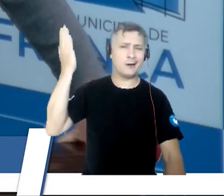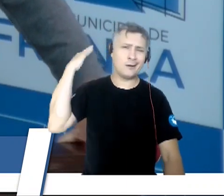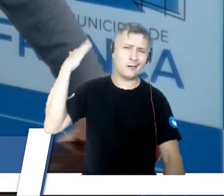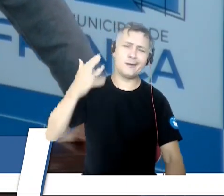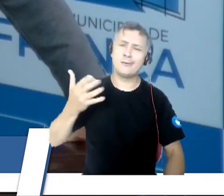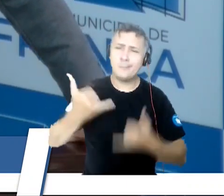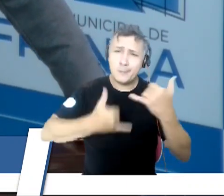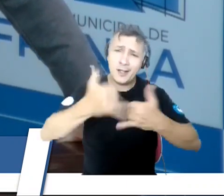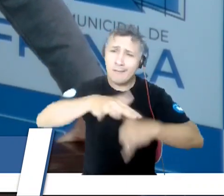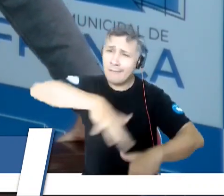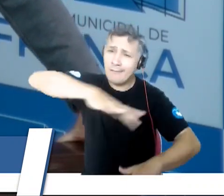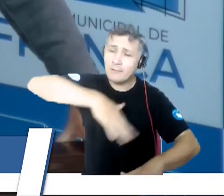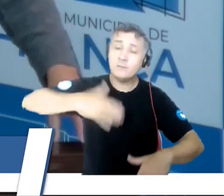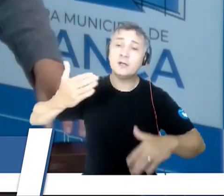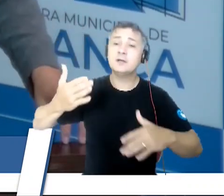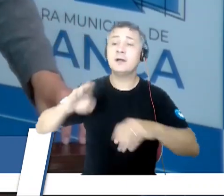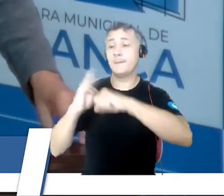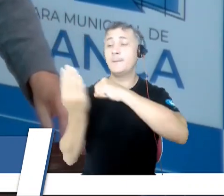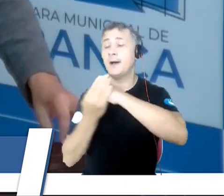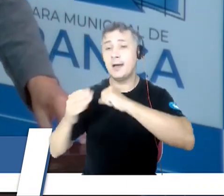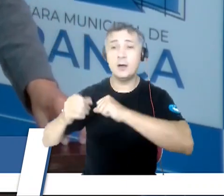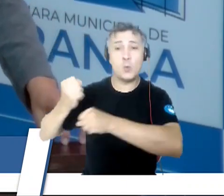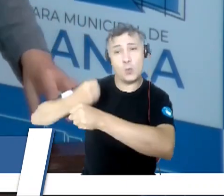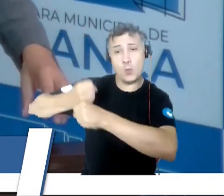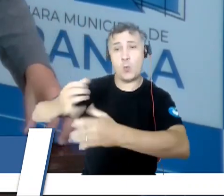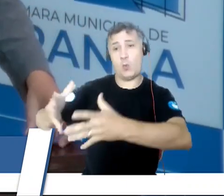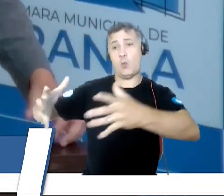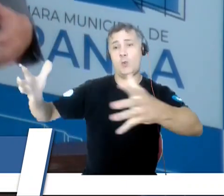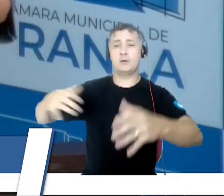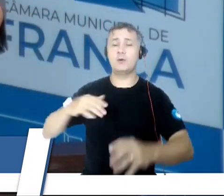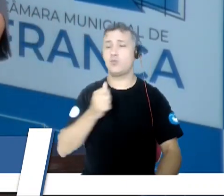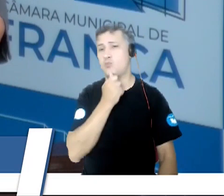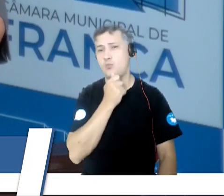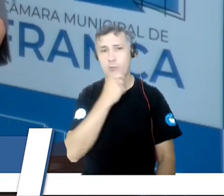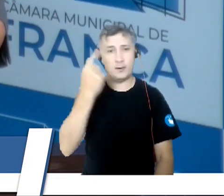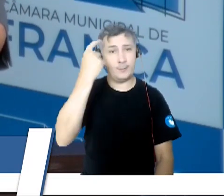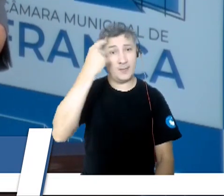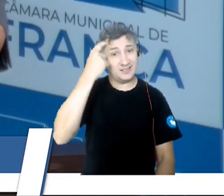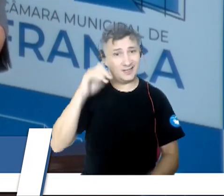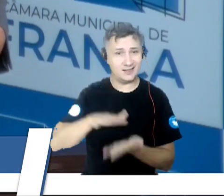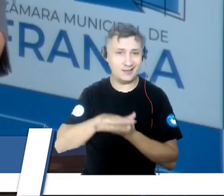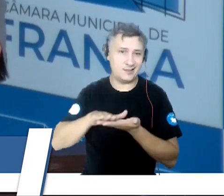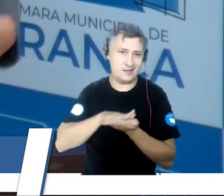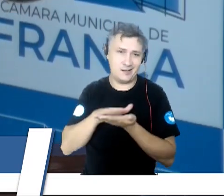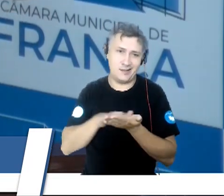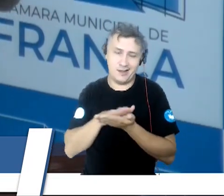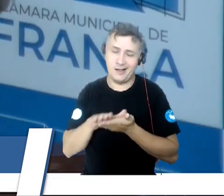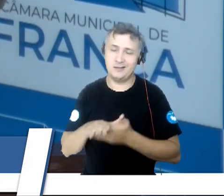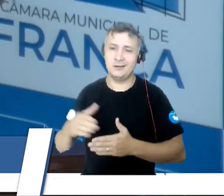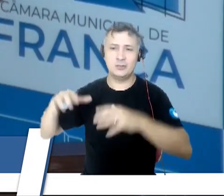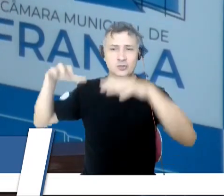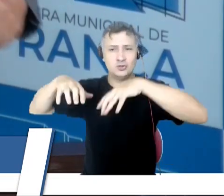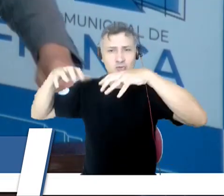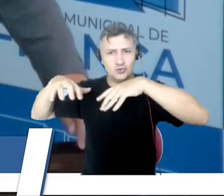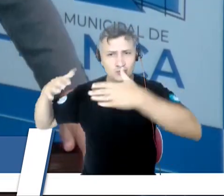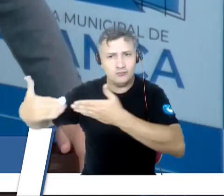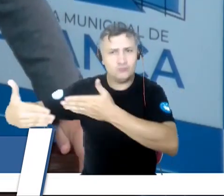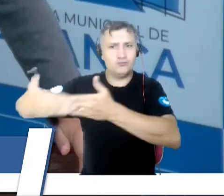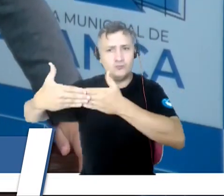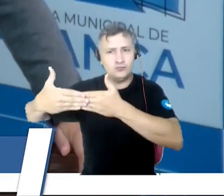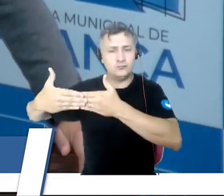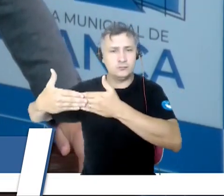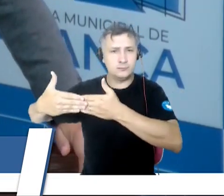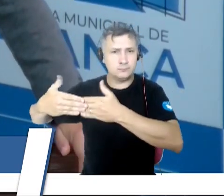dos bairros, mas não foi pensado nada na questão da contenção da água. Até quando nós propusemos